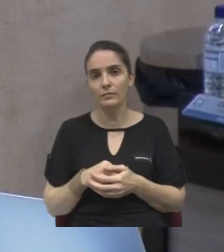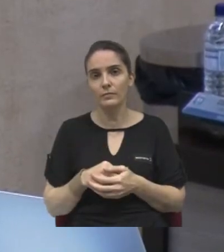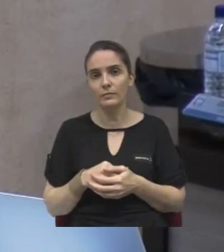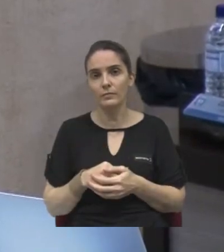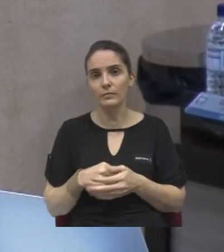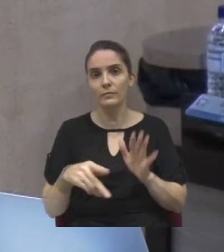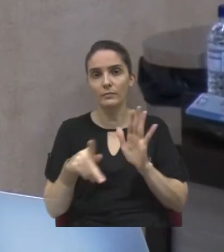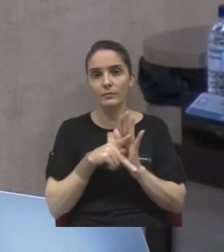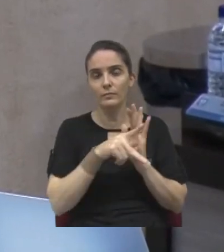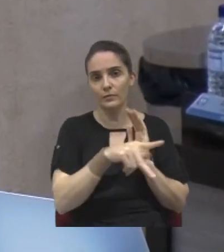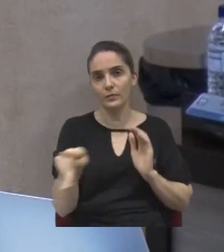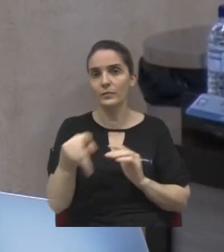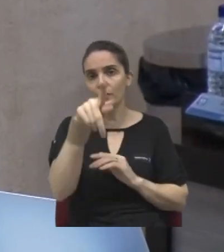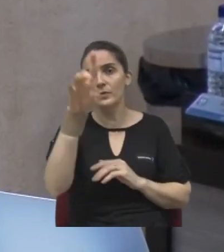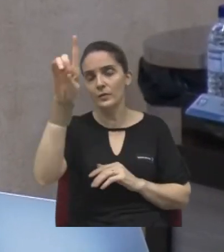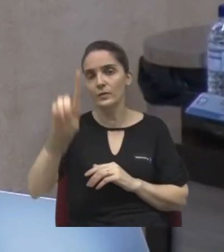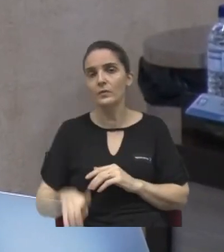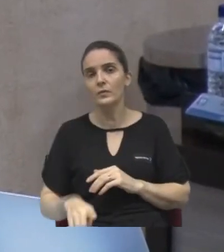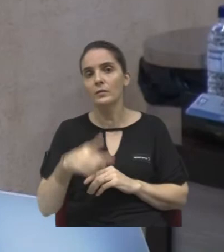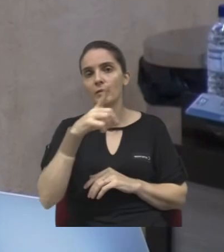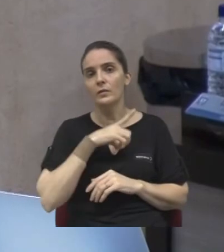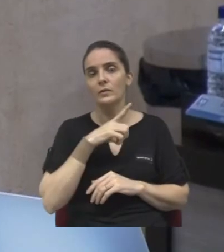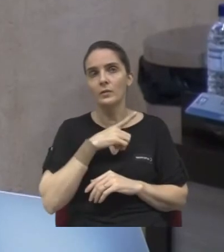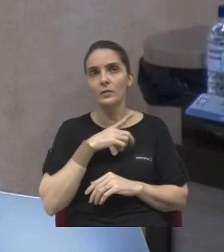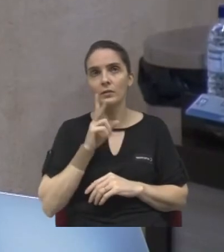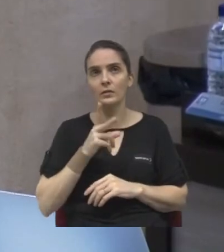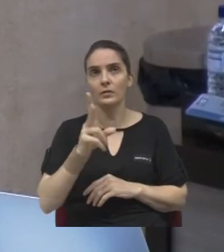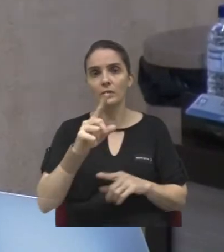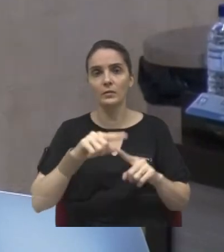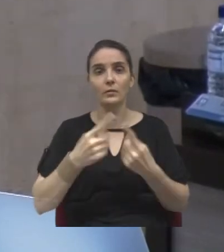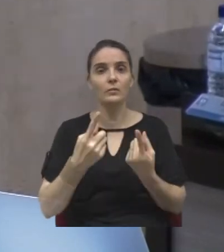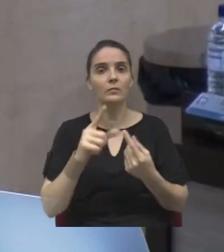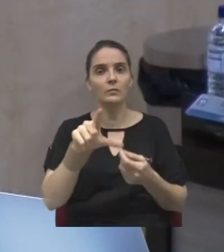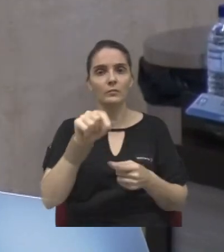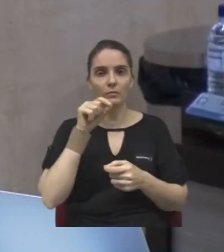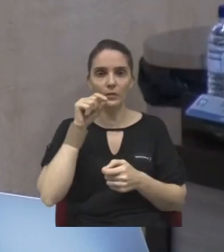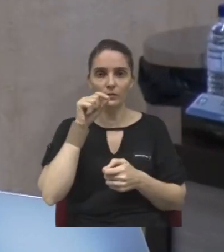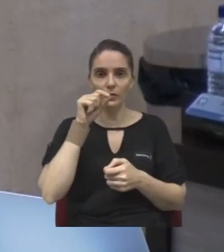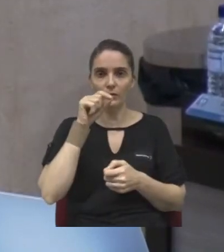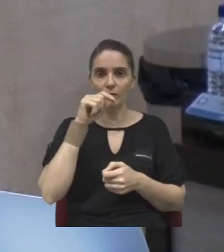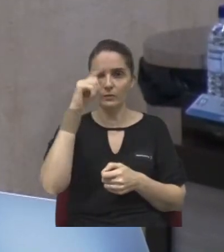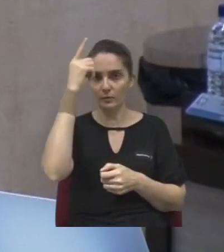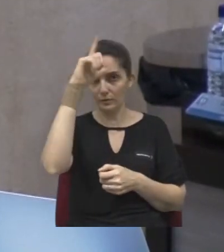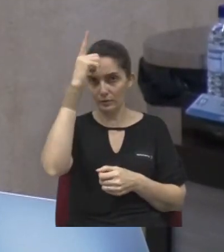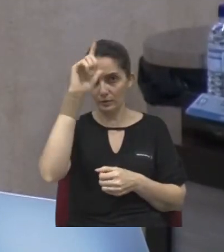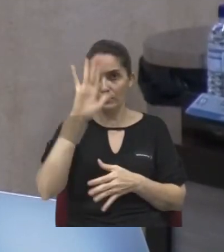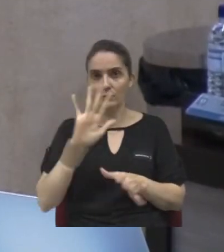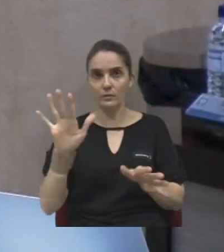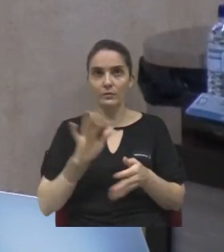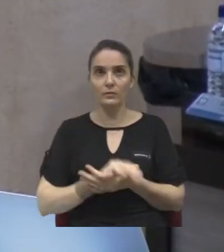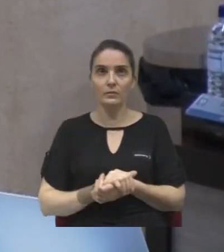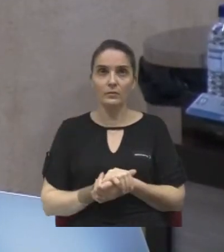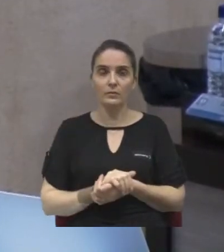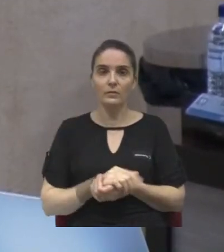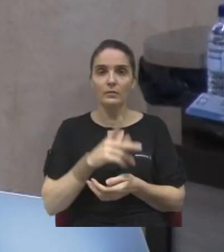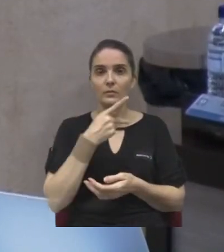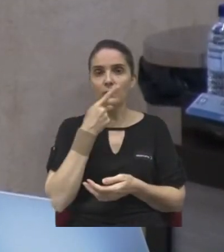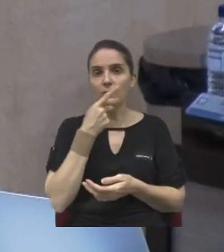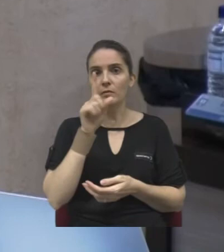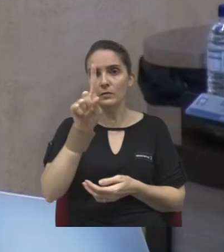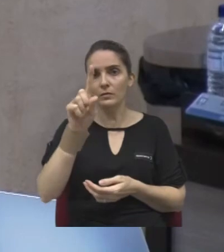direito, e eu vou dar o direito como dou para sempre. Eu entendo mas quem que decide isso sou eu, vereadora, que não é a com senhora. certeza, pode falar só 1 minuto e 8 segundos. Que